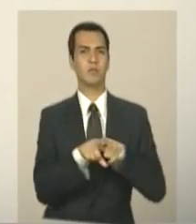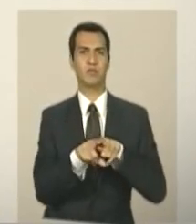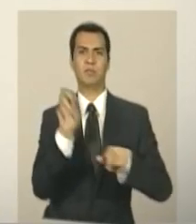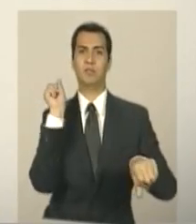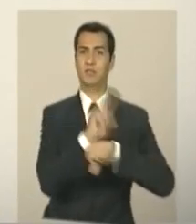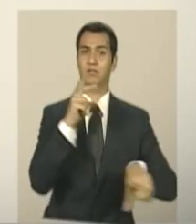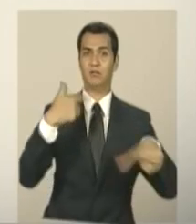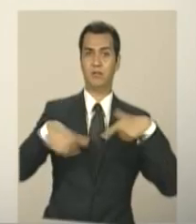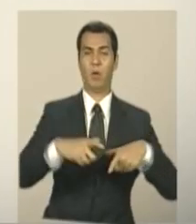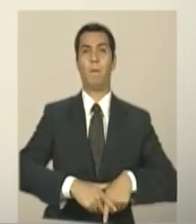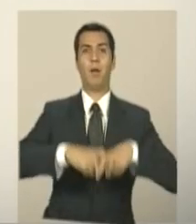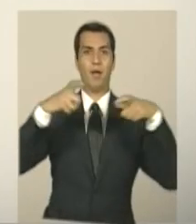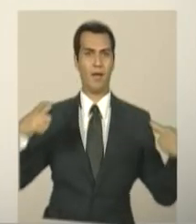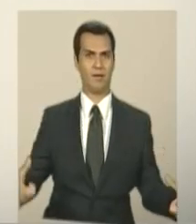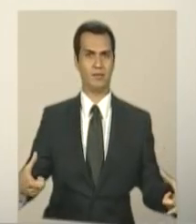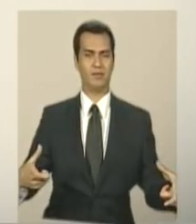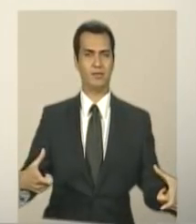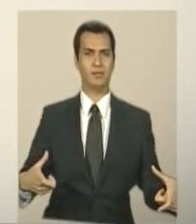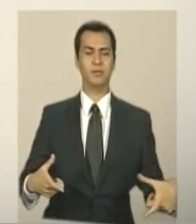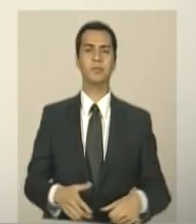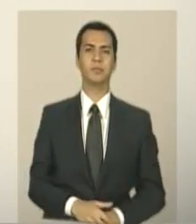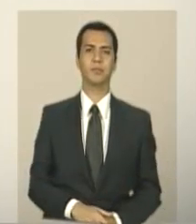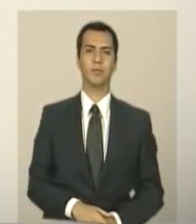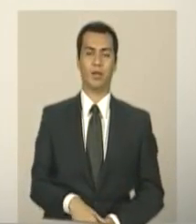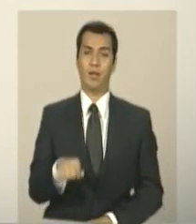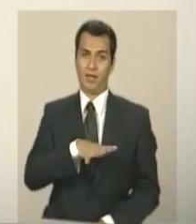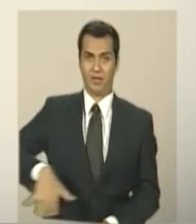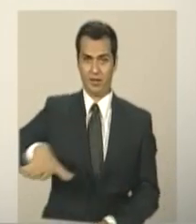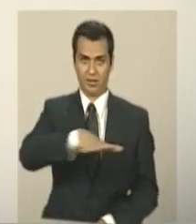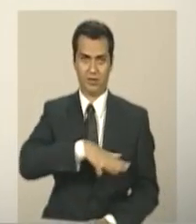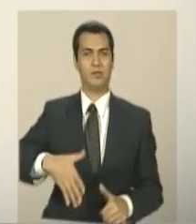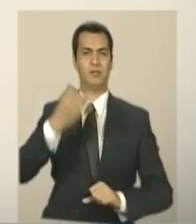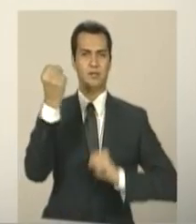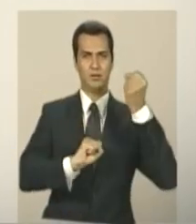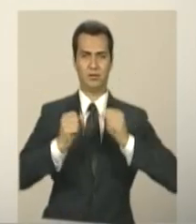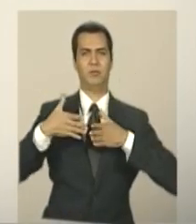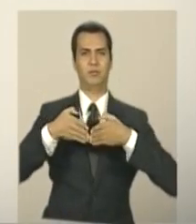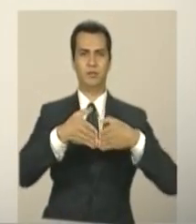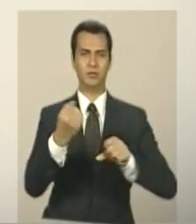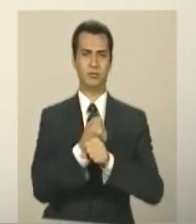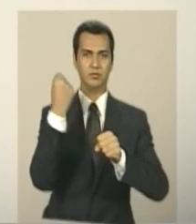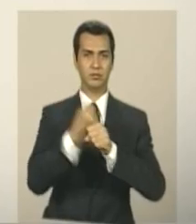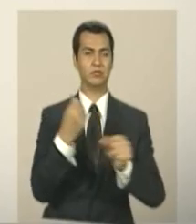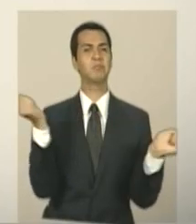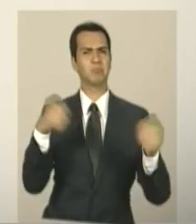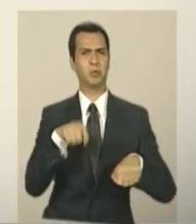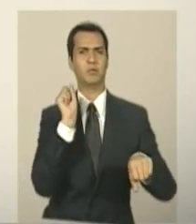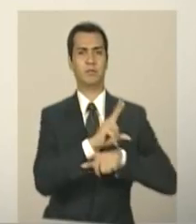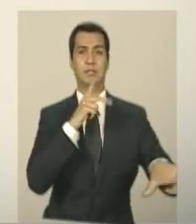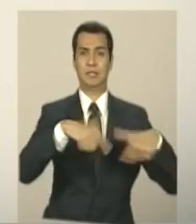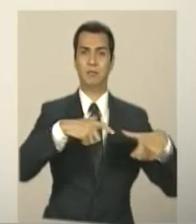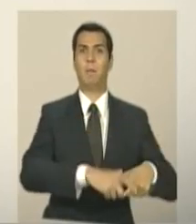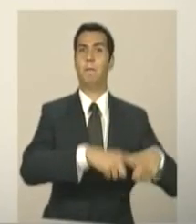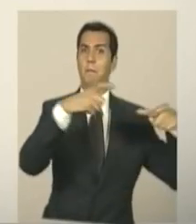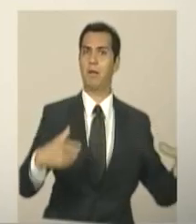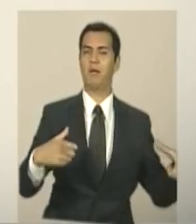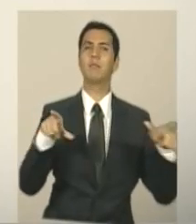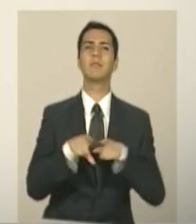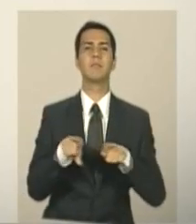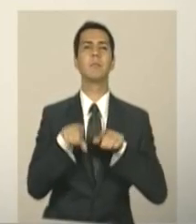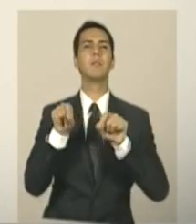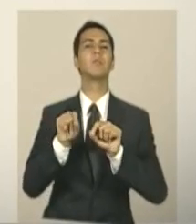exportá-los para outros países esse setor é capaz de gerar não só muitos empregos Mas ele tem